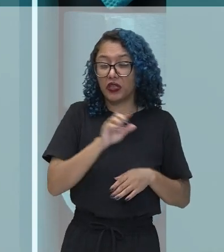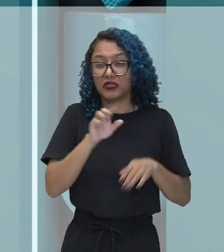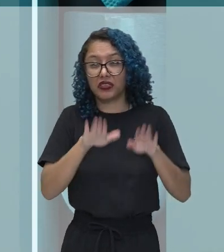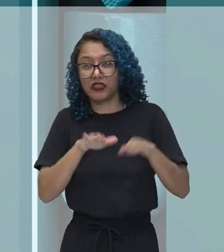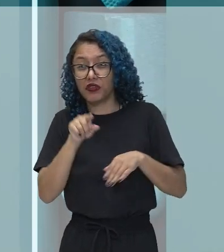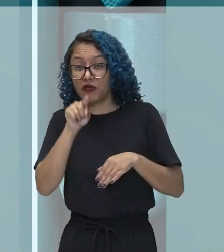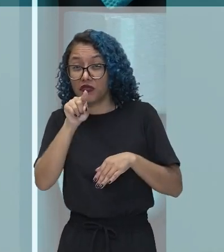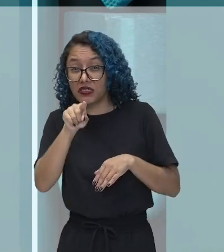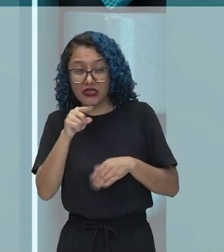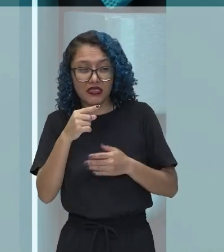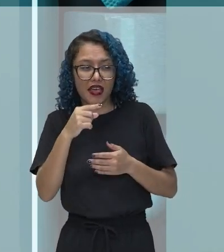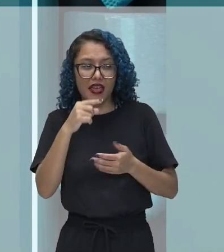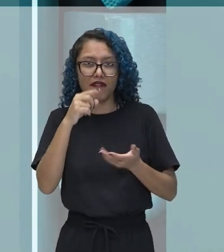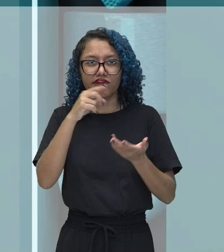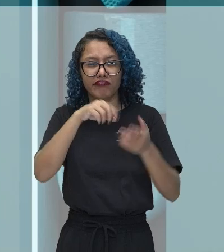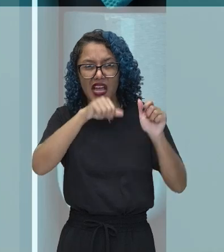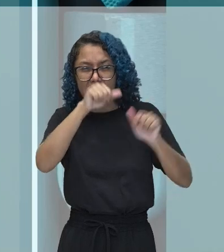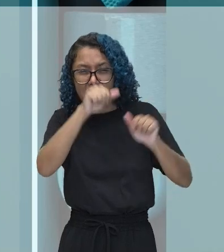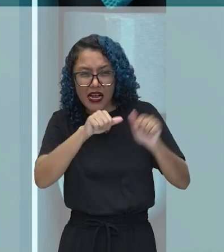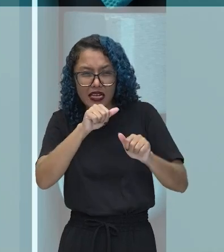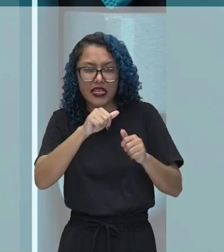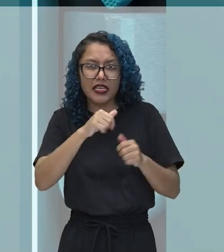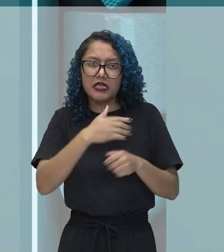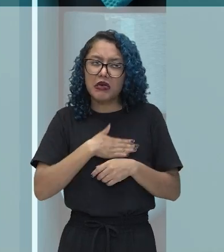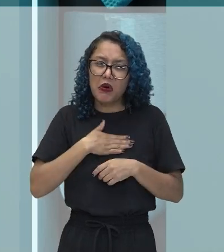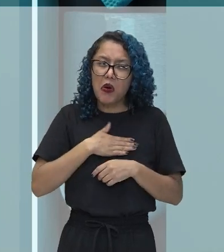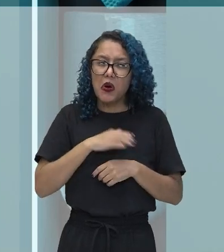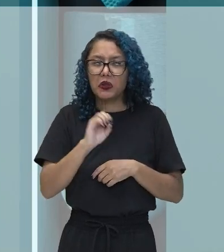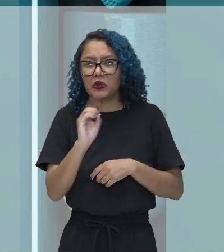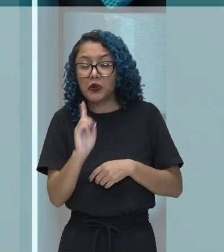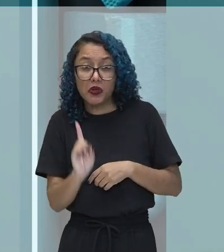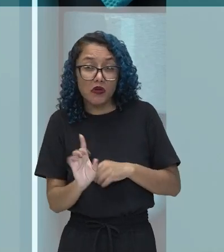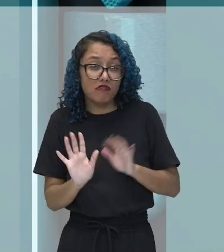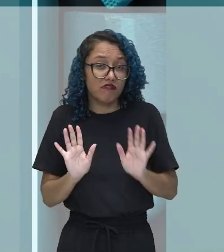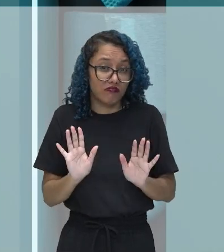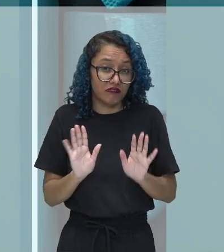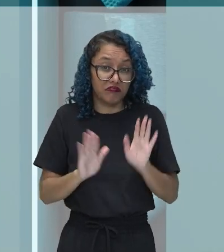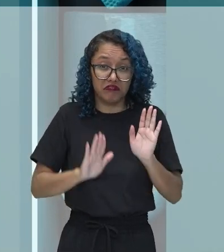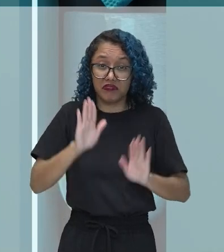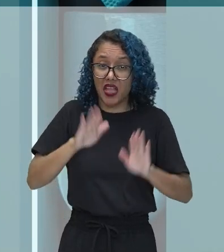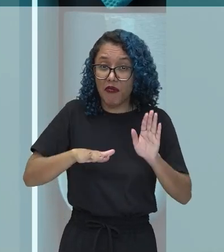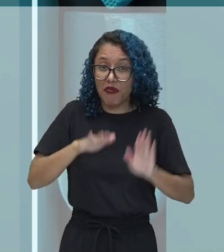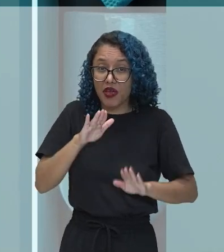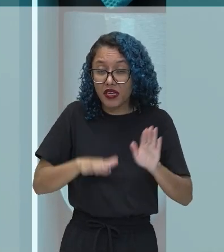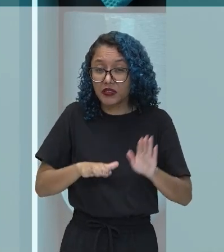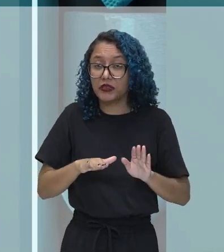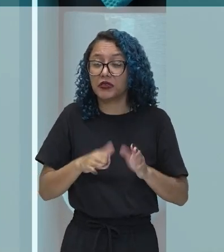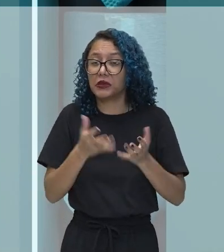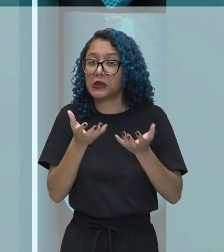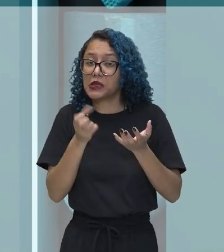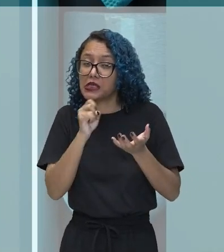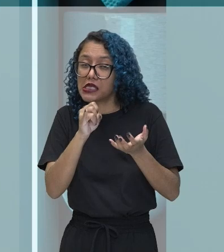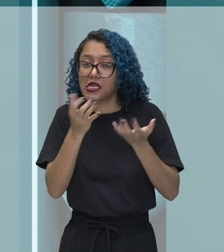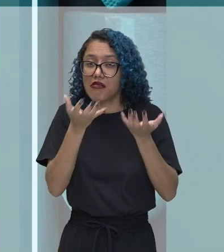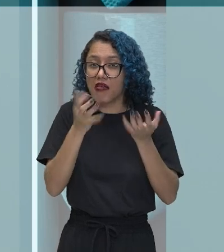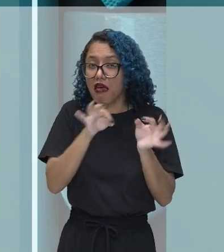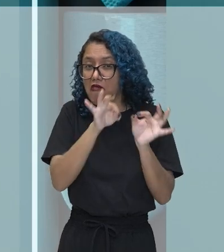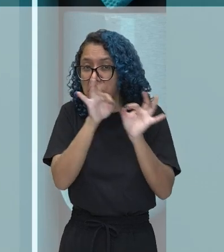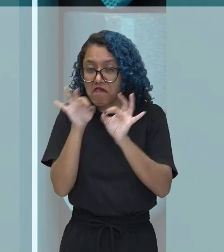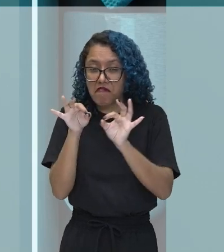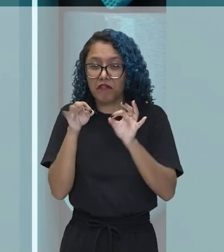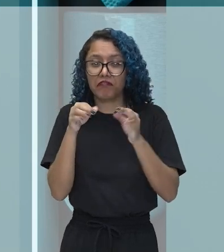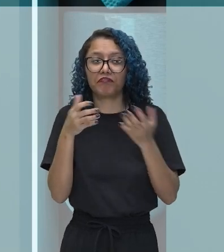a partir dali, dessas informações, você vai se interessar ou não para assistir aquele produto, ok? Vamos ver agora